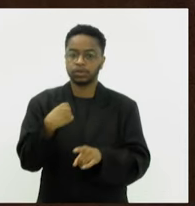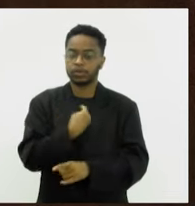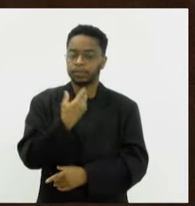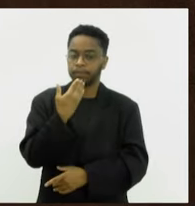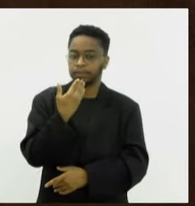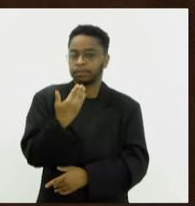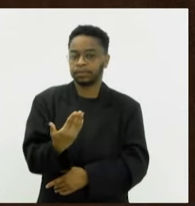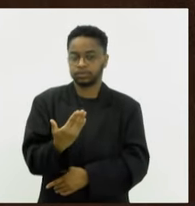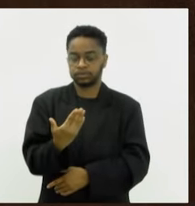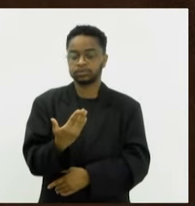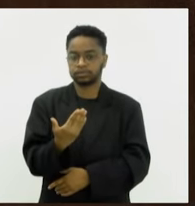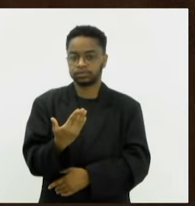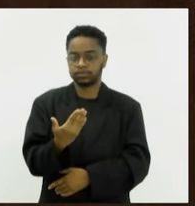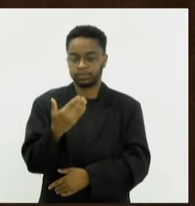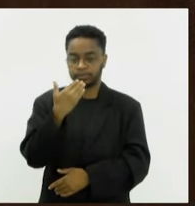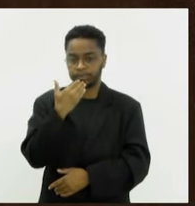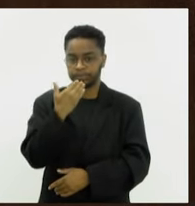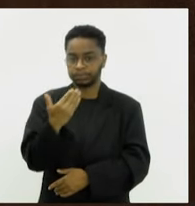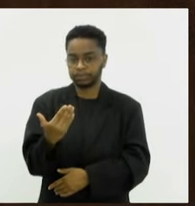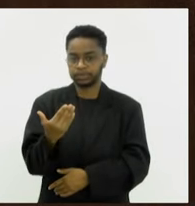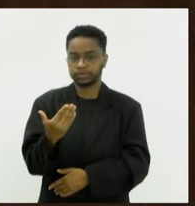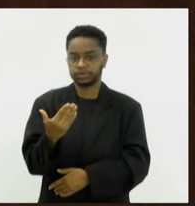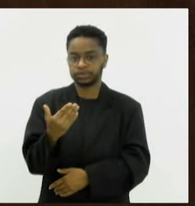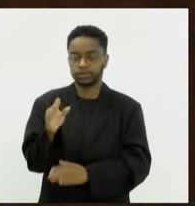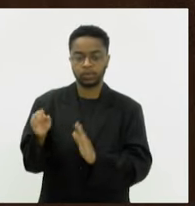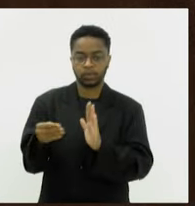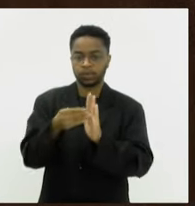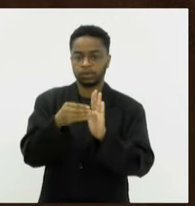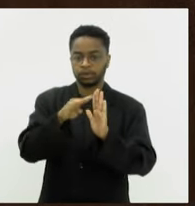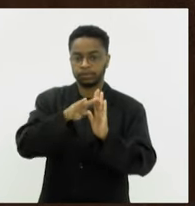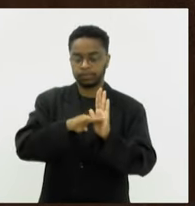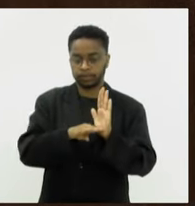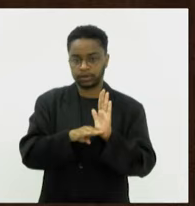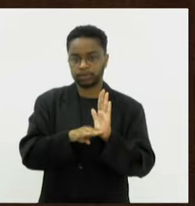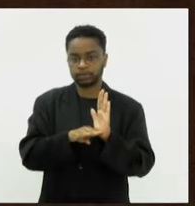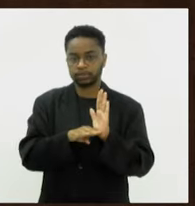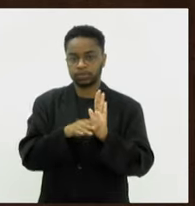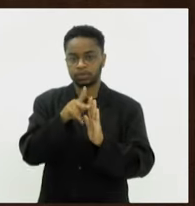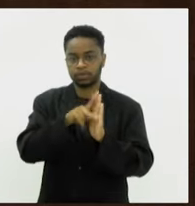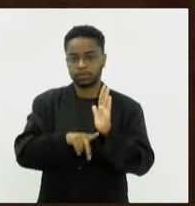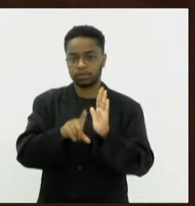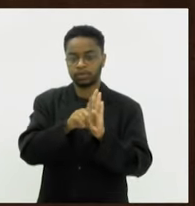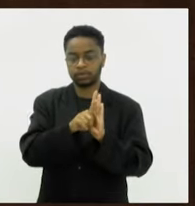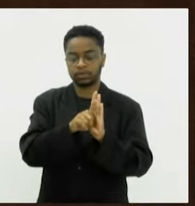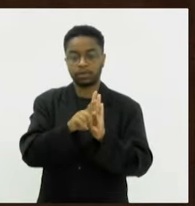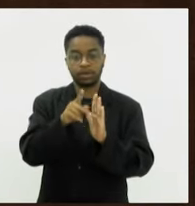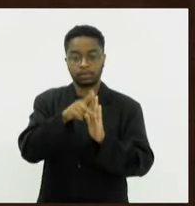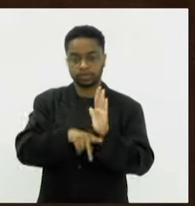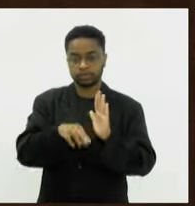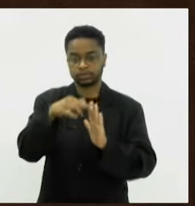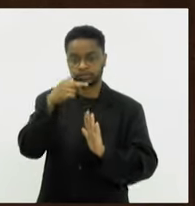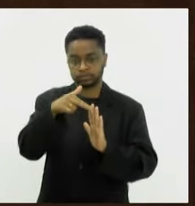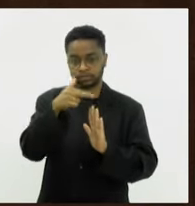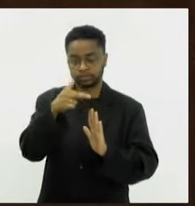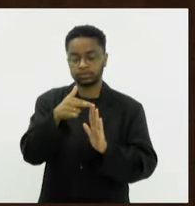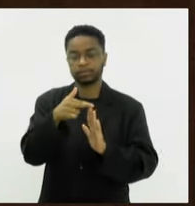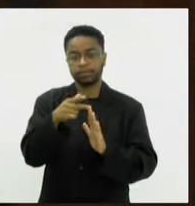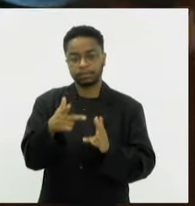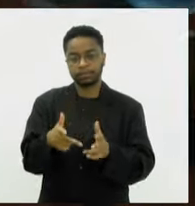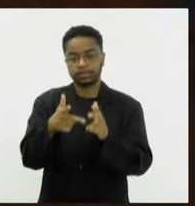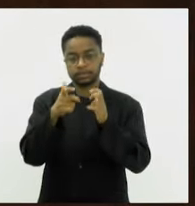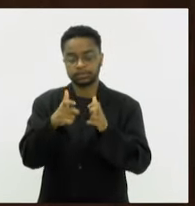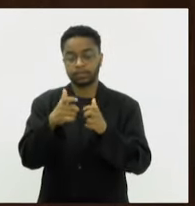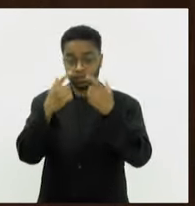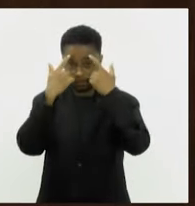um pedido, na verdade, uma solicitação para que na pauta viesse o projeto de resolução que reconhece a